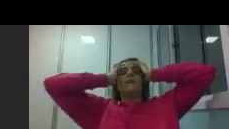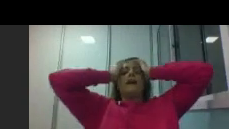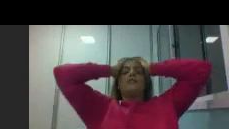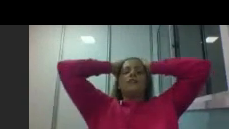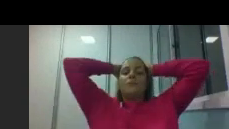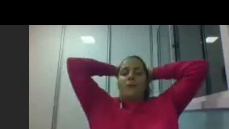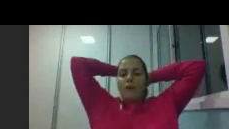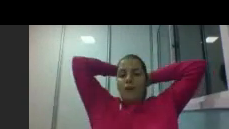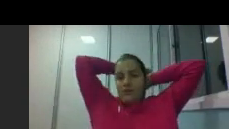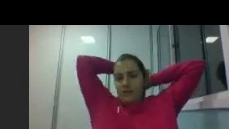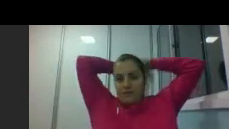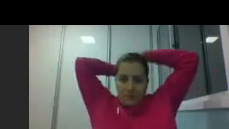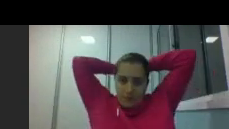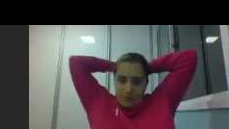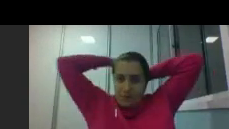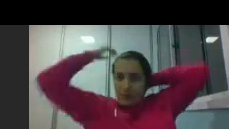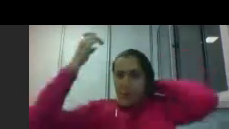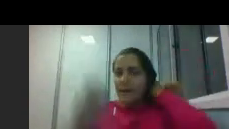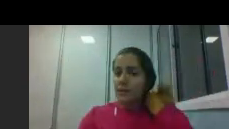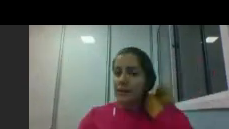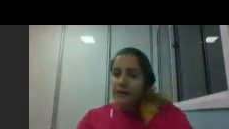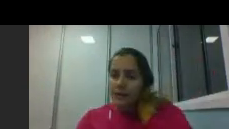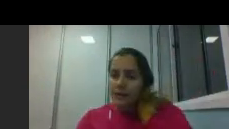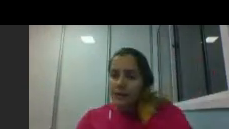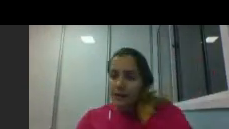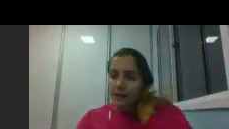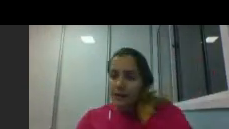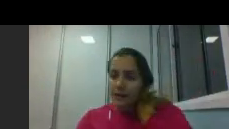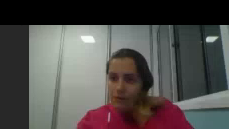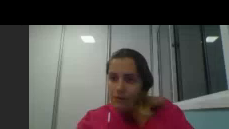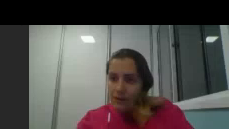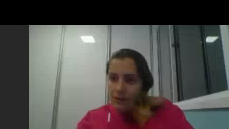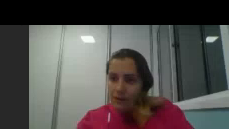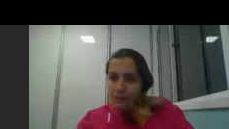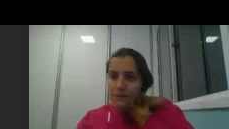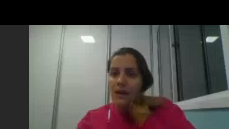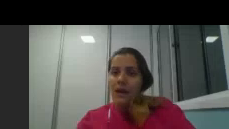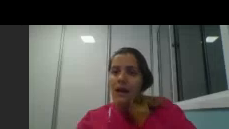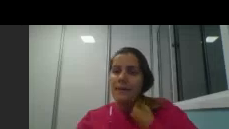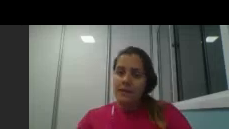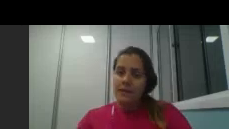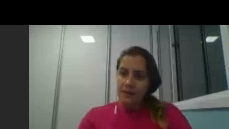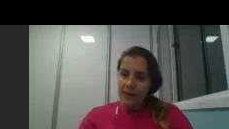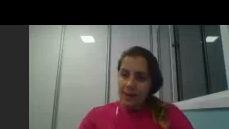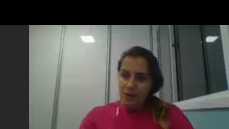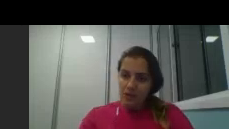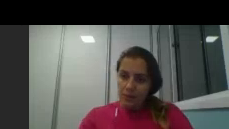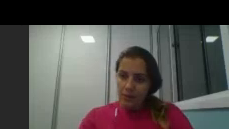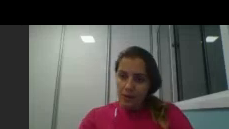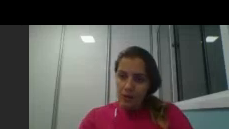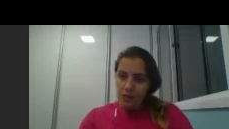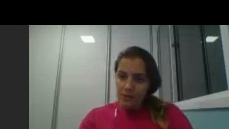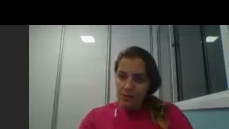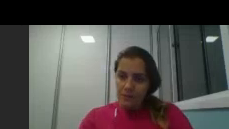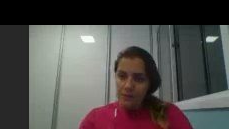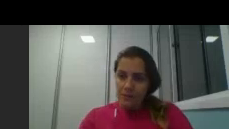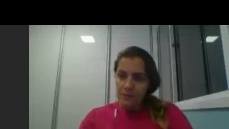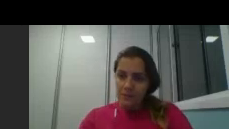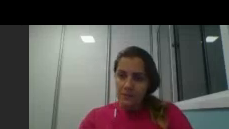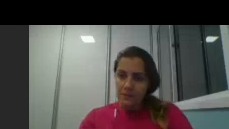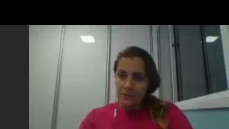A Luana acha que não pode. Tem mais alguém aqui que levantou, eu não estou vendo. A Beatriz também acha que não